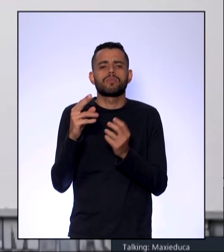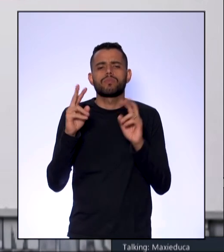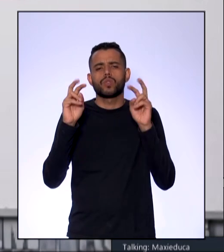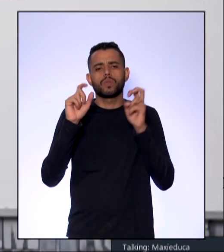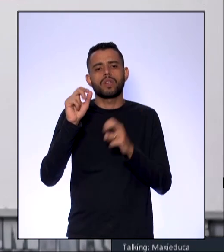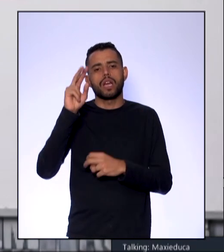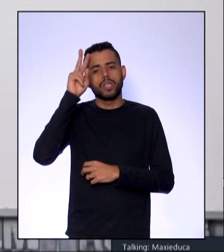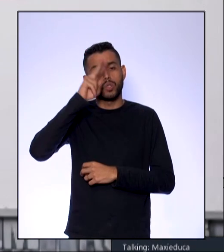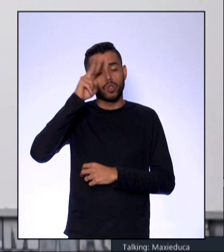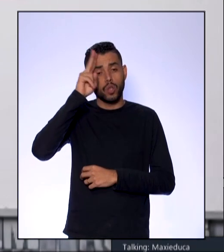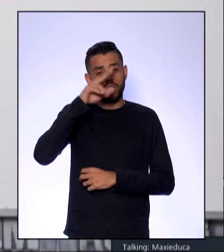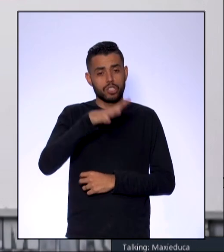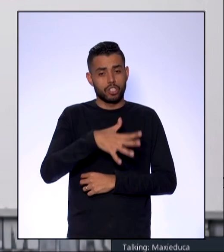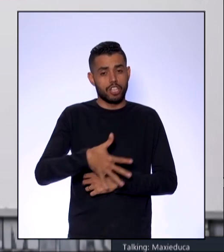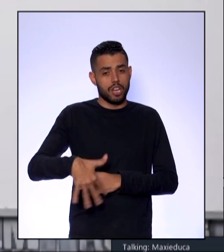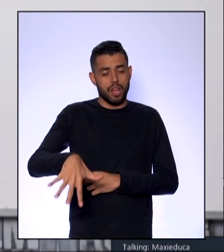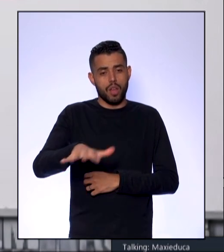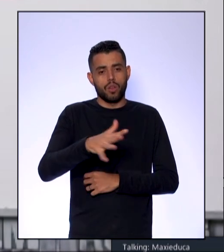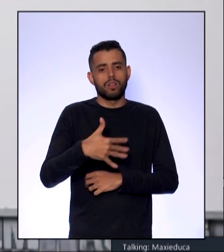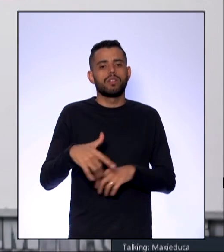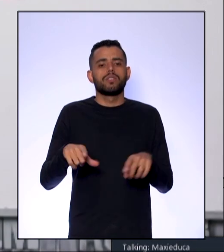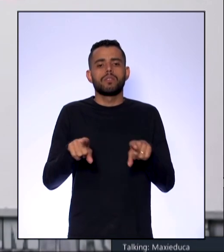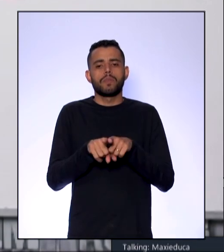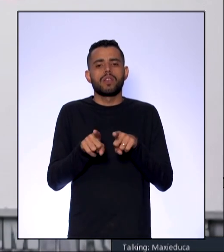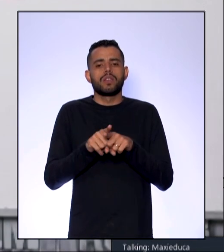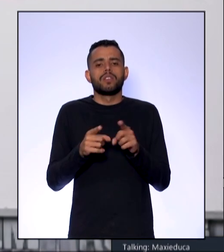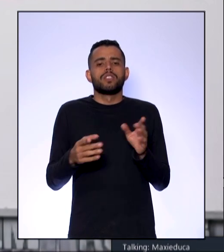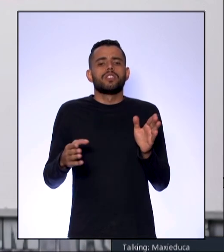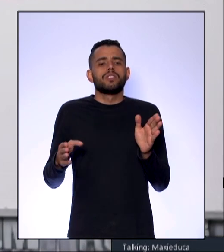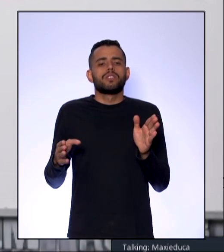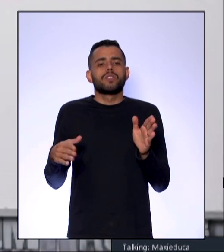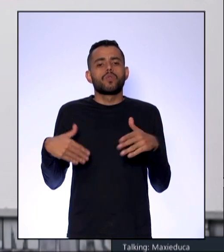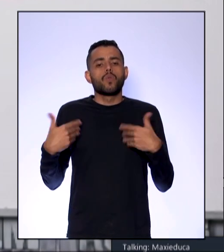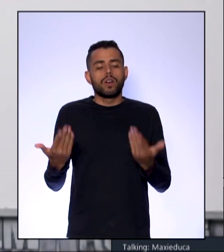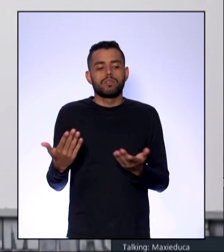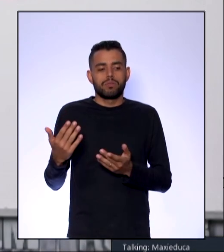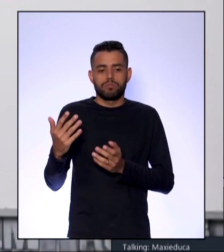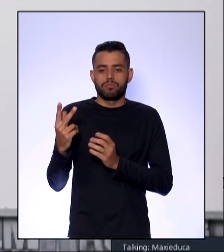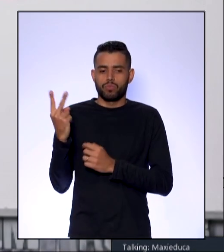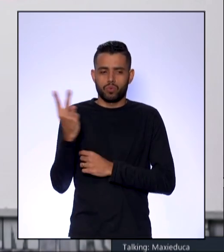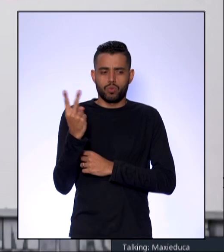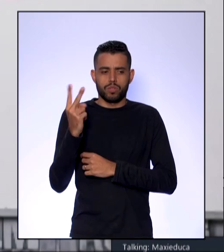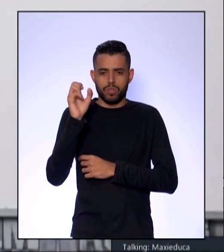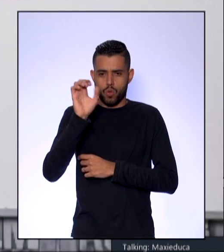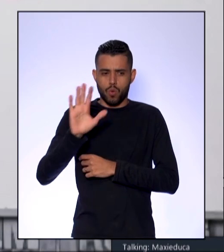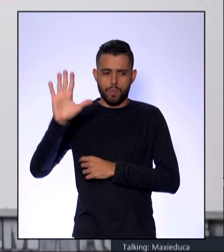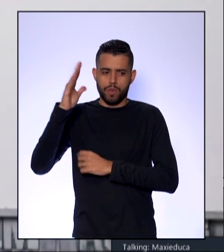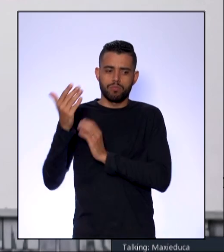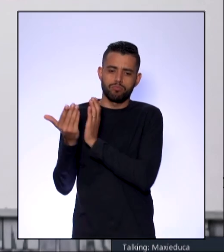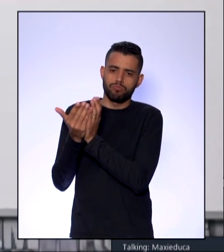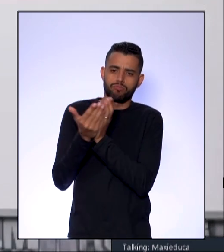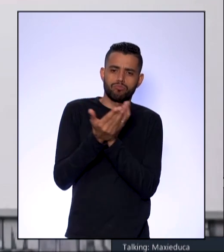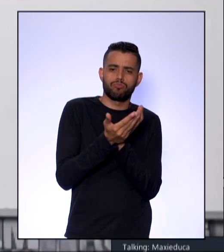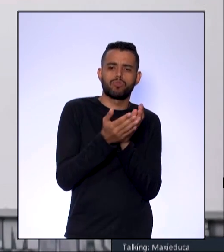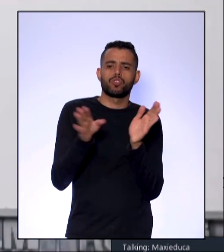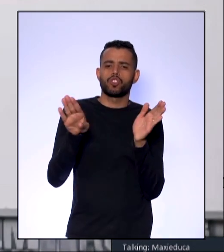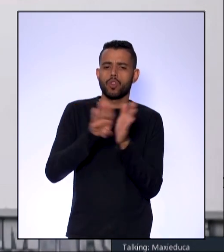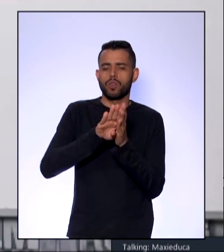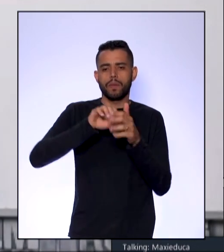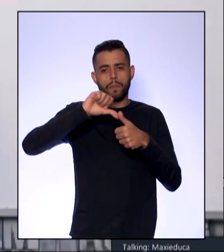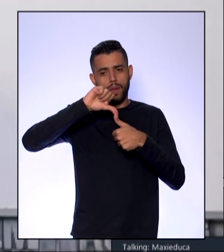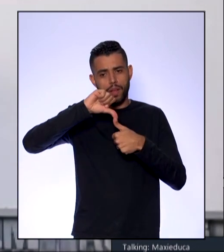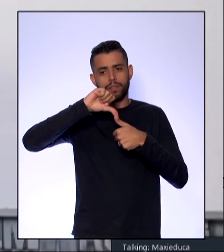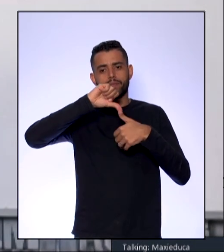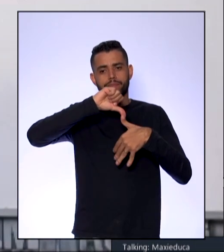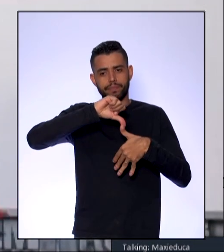pré-história geral e a chegada do europeu à América Central e também à América